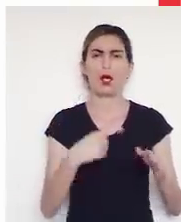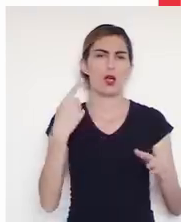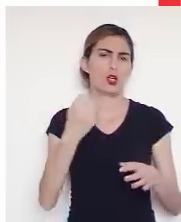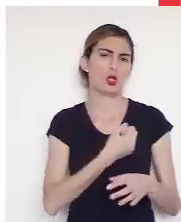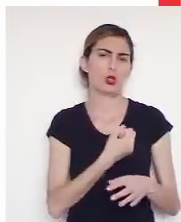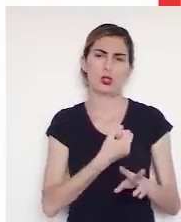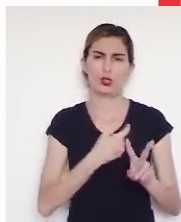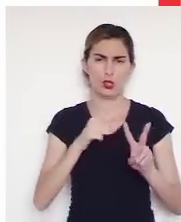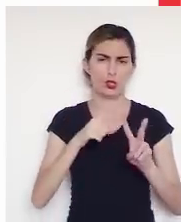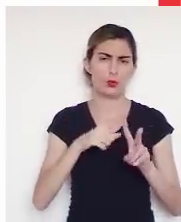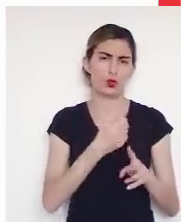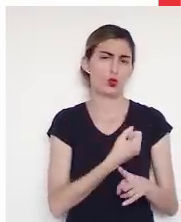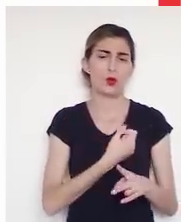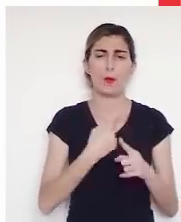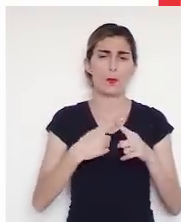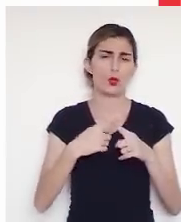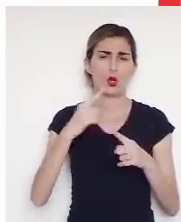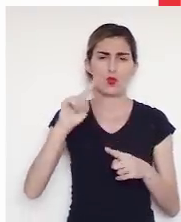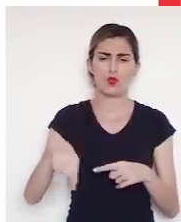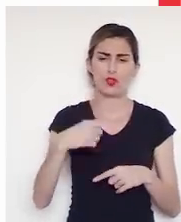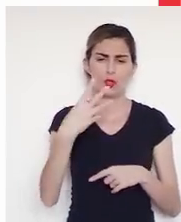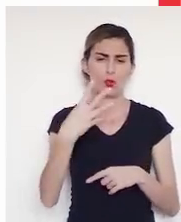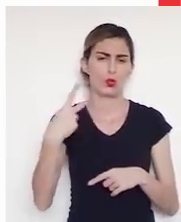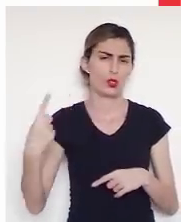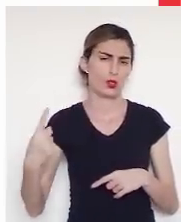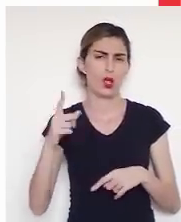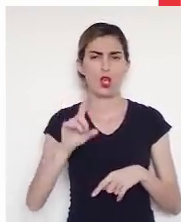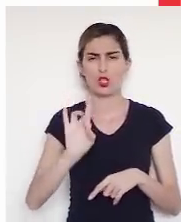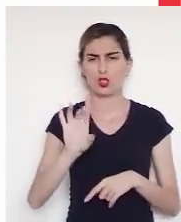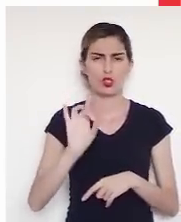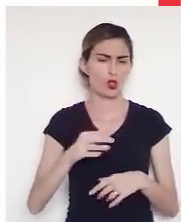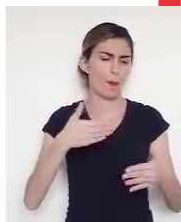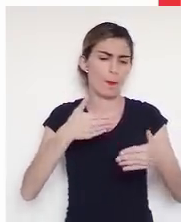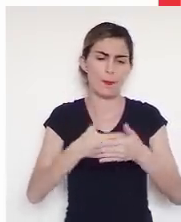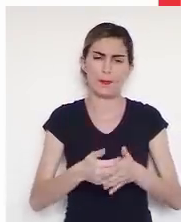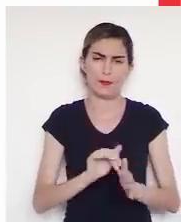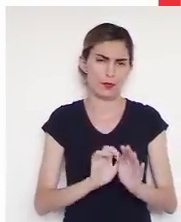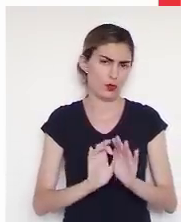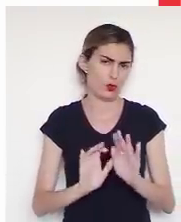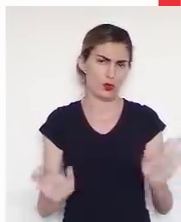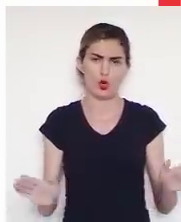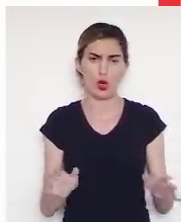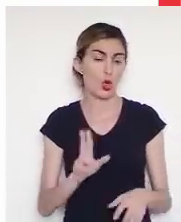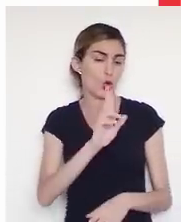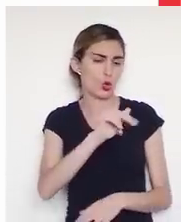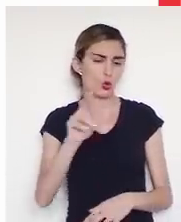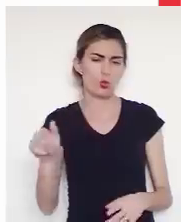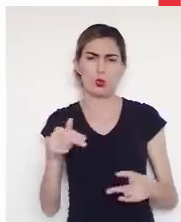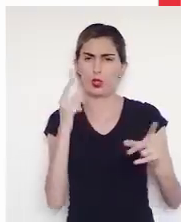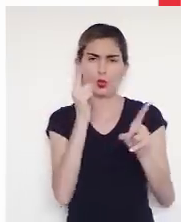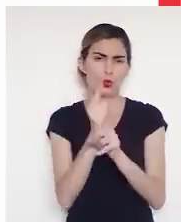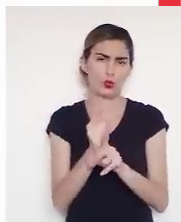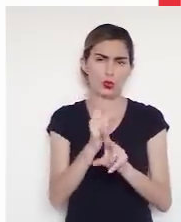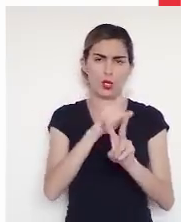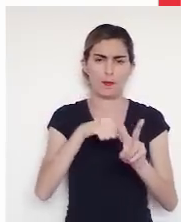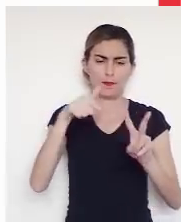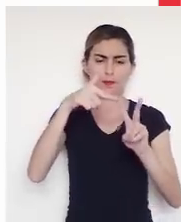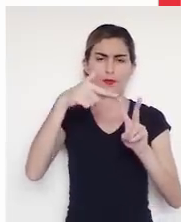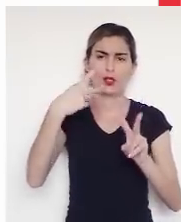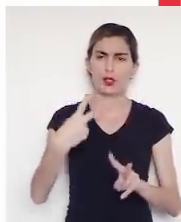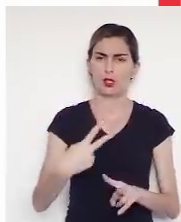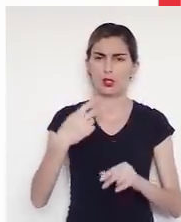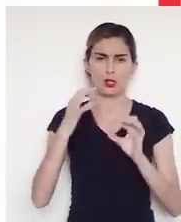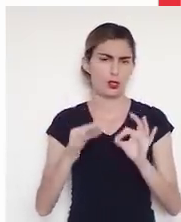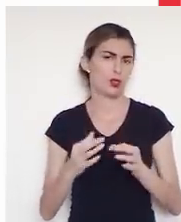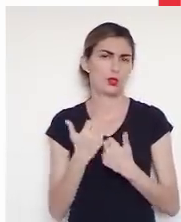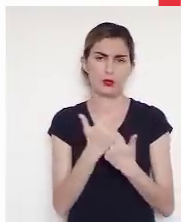de número, pois 1,41 é apenas uma aproximação. Nunca será possível encontrar o ponto exato que